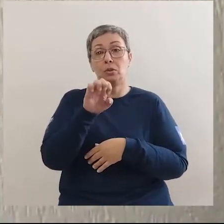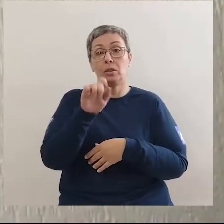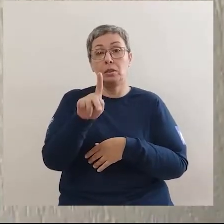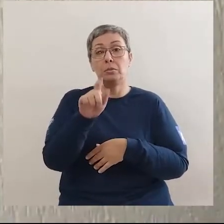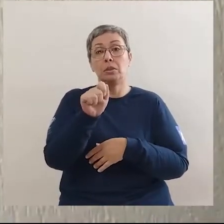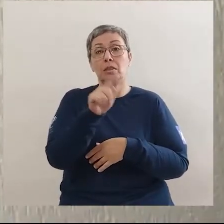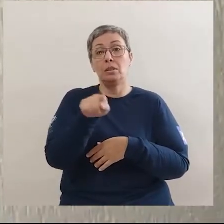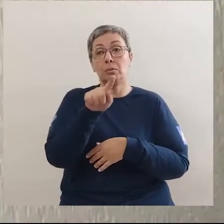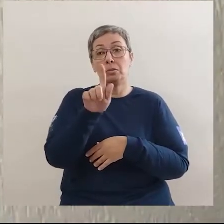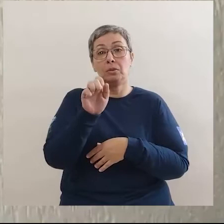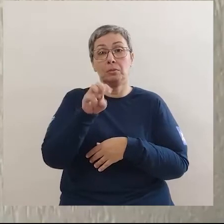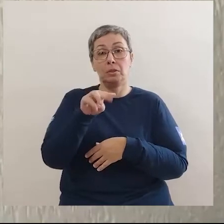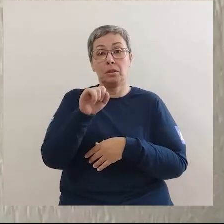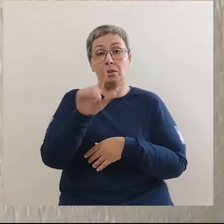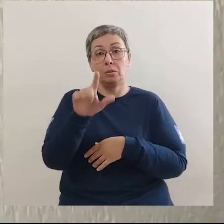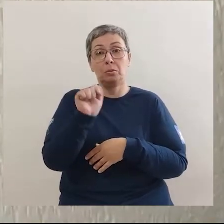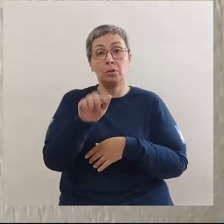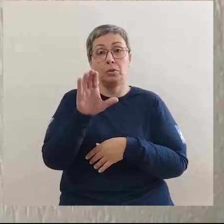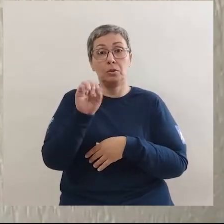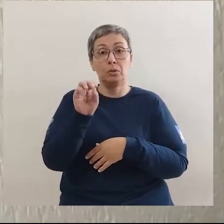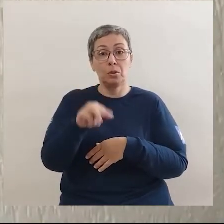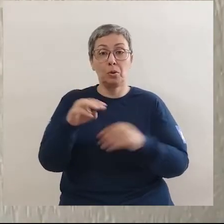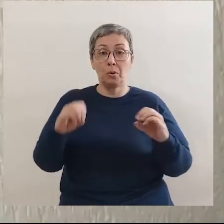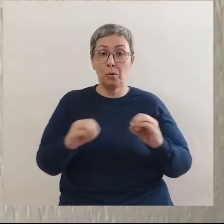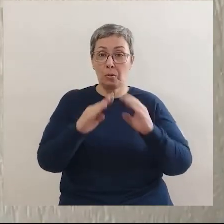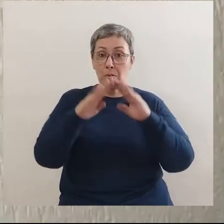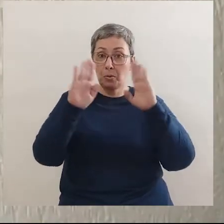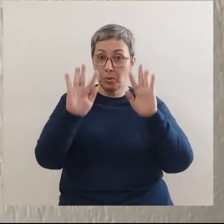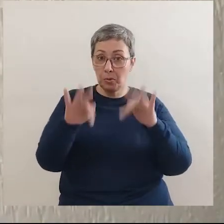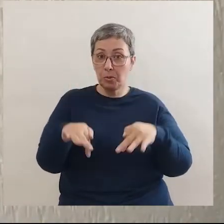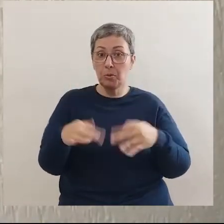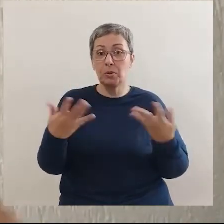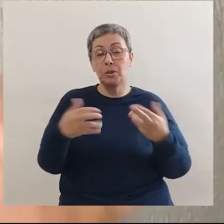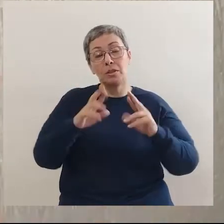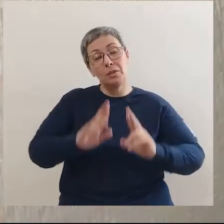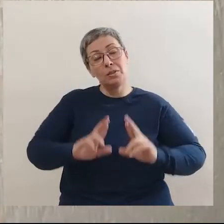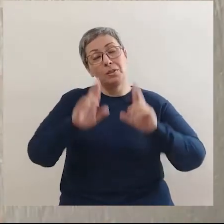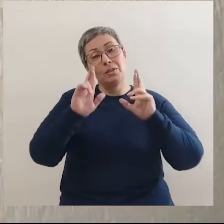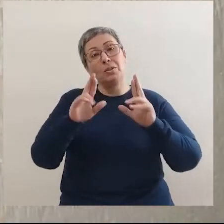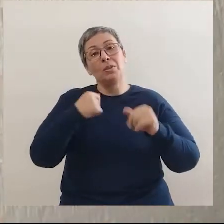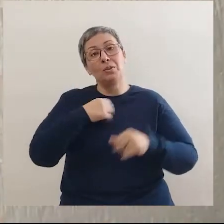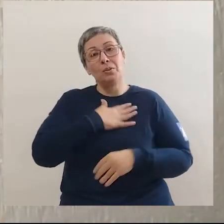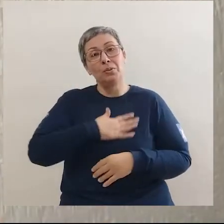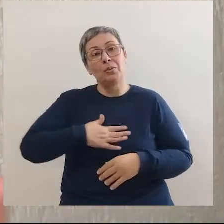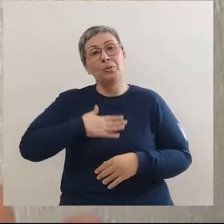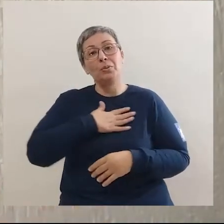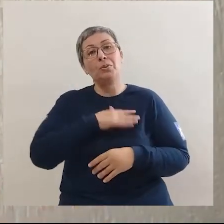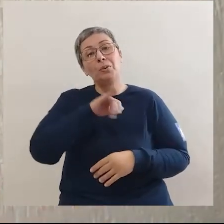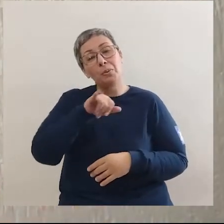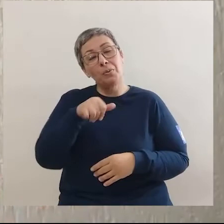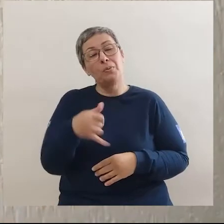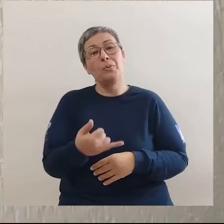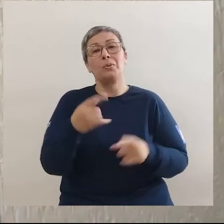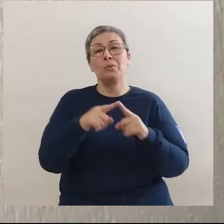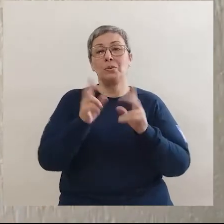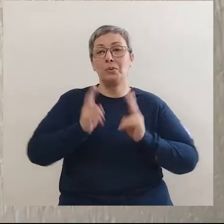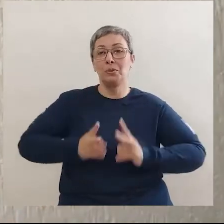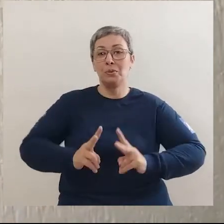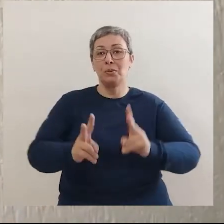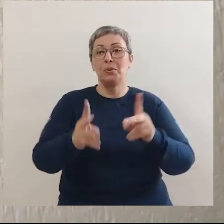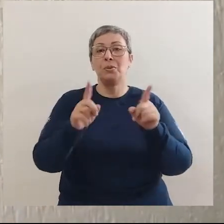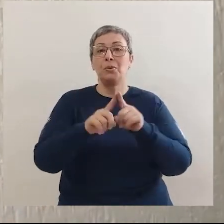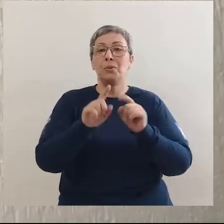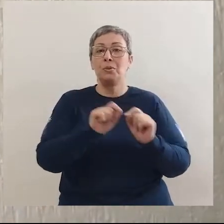eja.doep@gmail.com. Mais um programa chegando ao fim. Espero que vocês tenham gostado, aproveitado e que vocês continuem aí também se